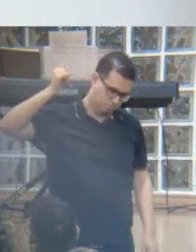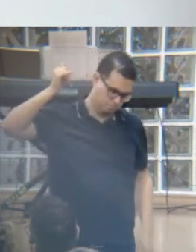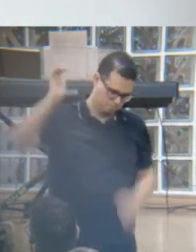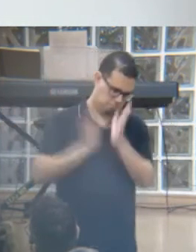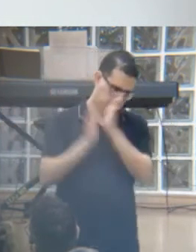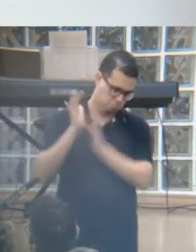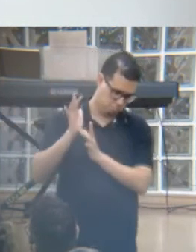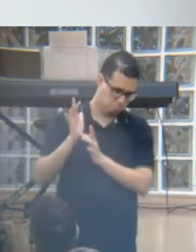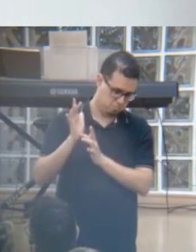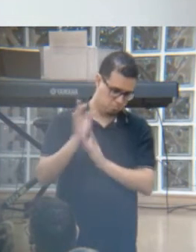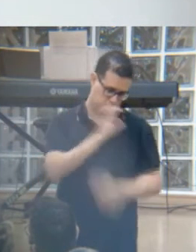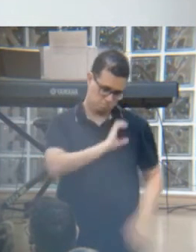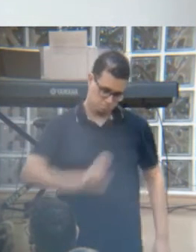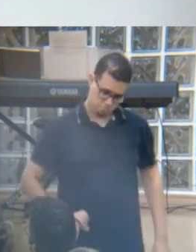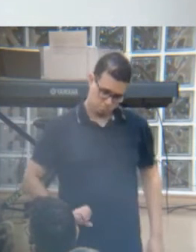Antigo Testamento